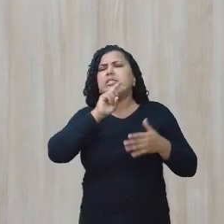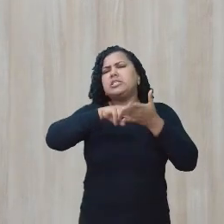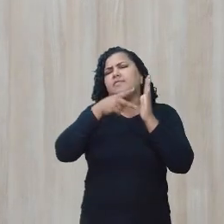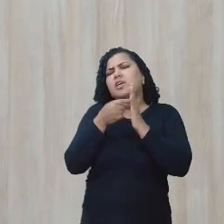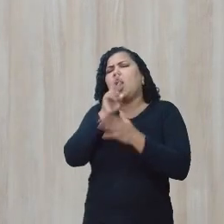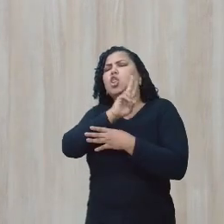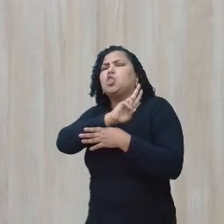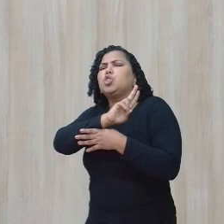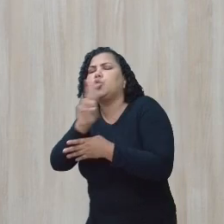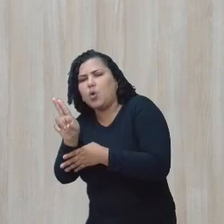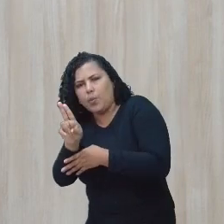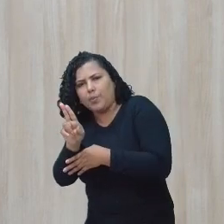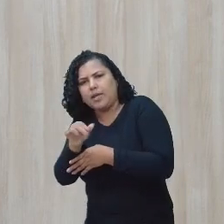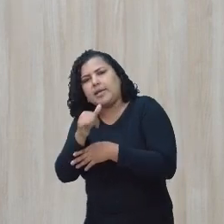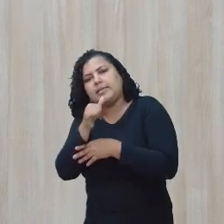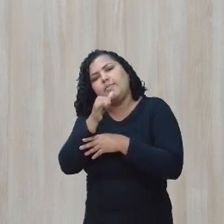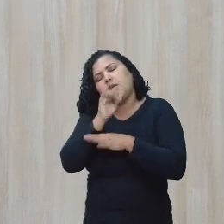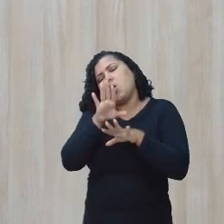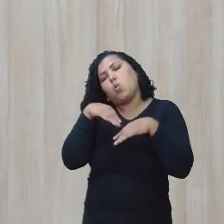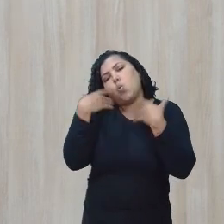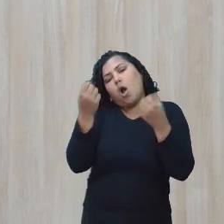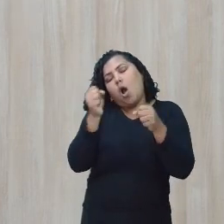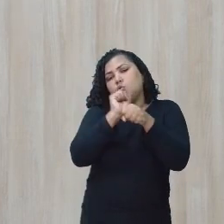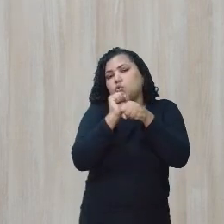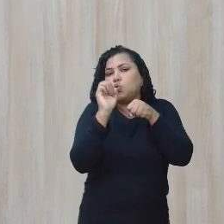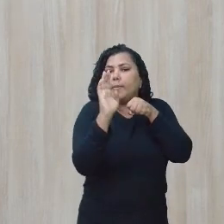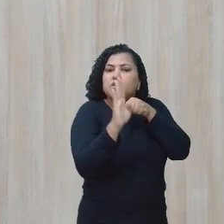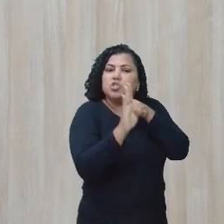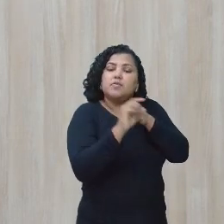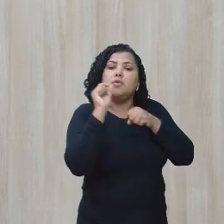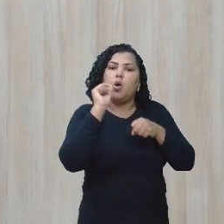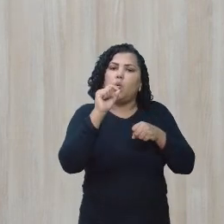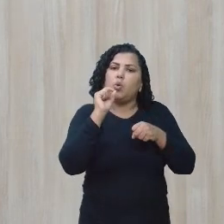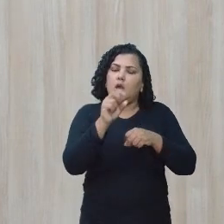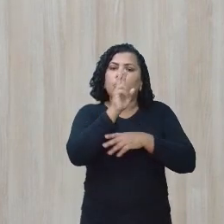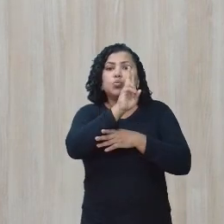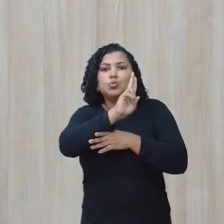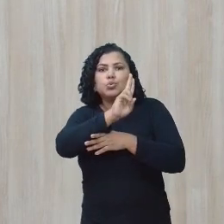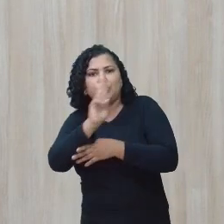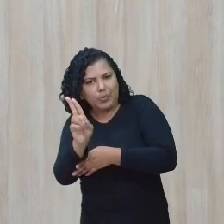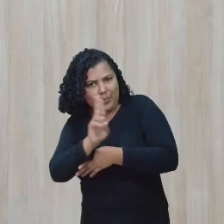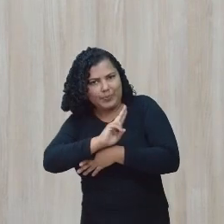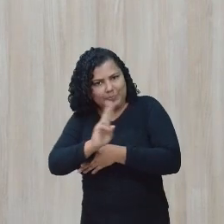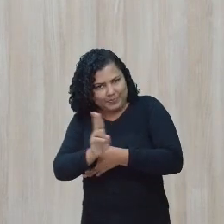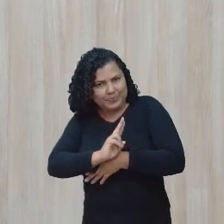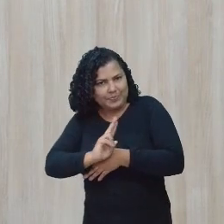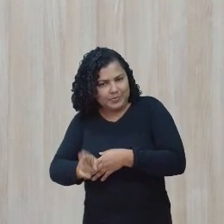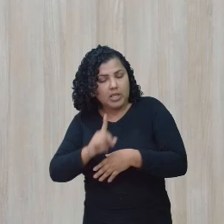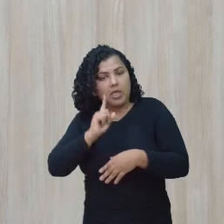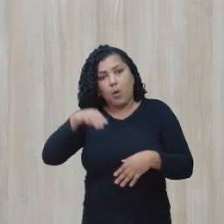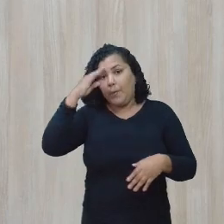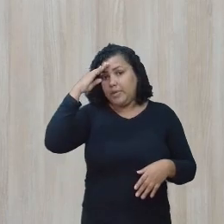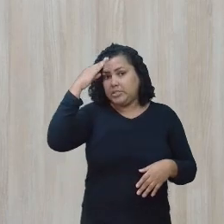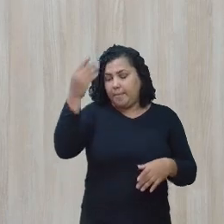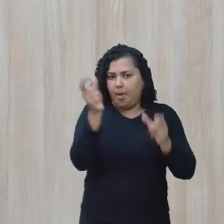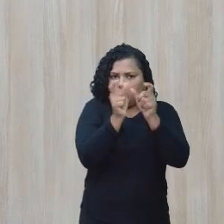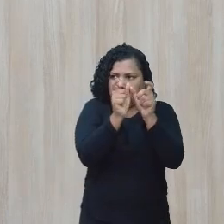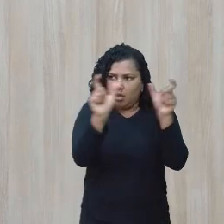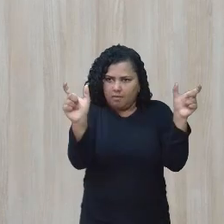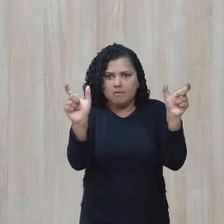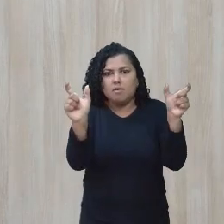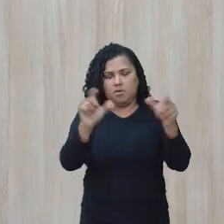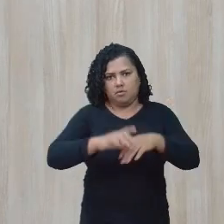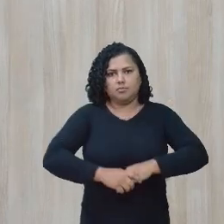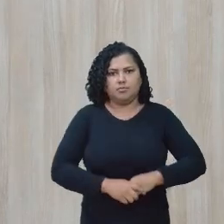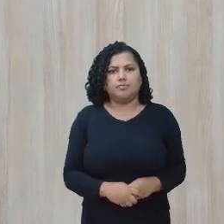seja, quem é o substantivo? É o nome, é o agente daquela ação, é a parte principal daquela oração, daquela